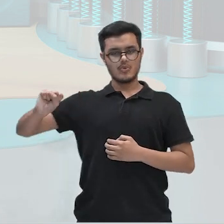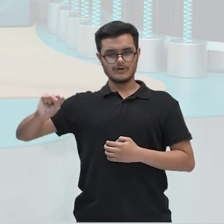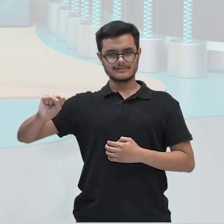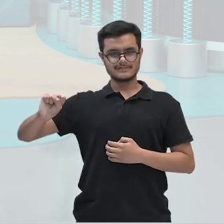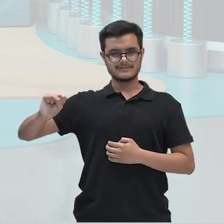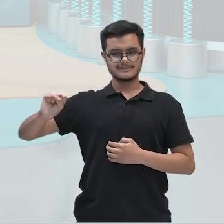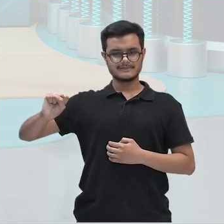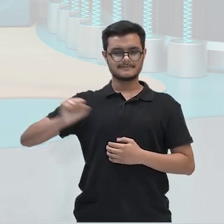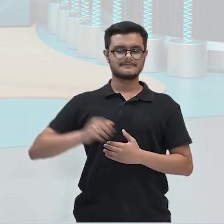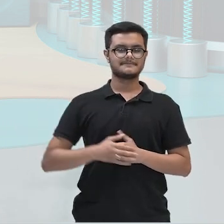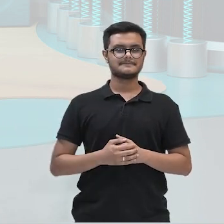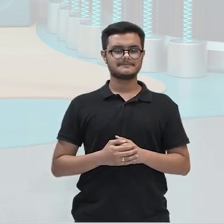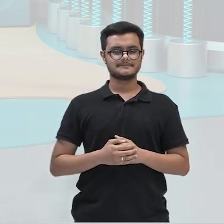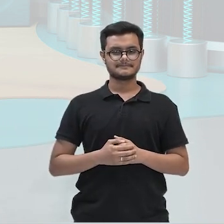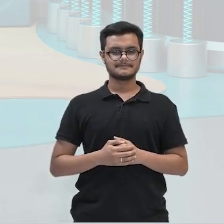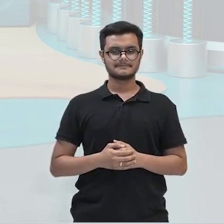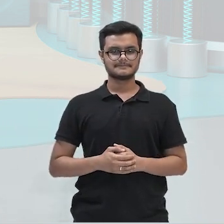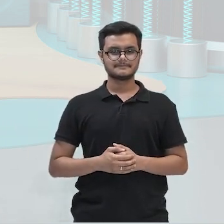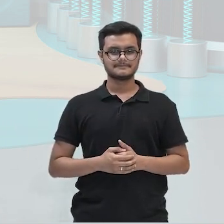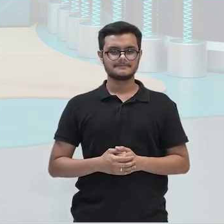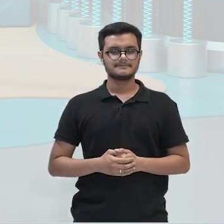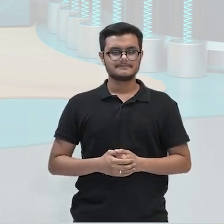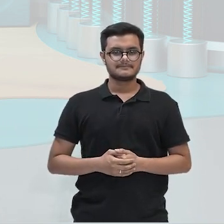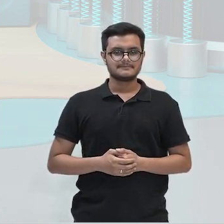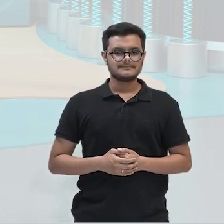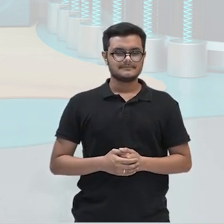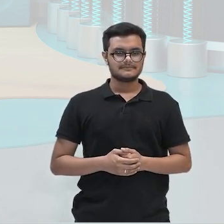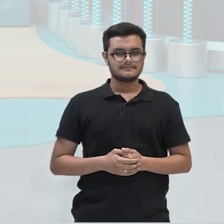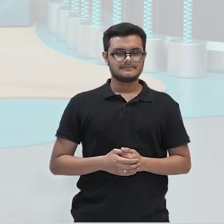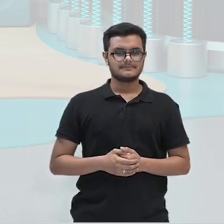era ou estava. Continuando.